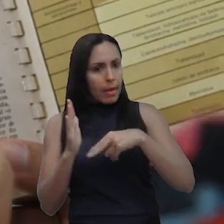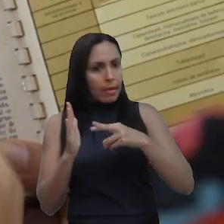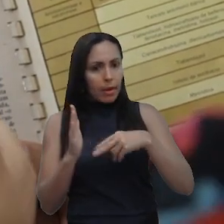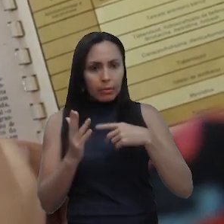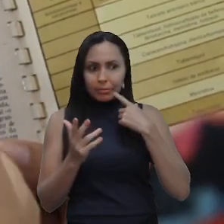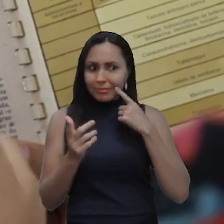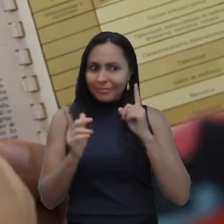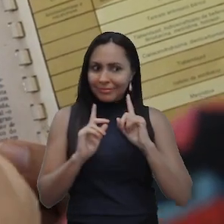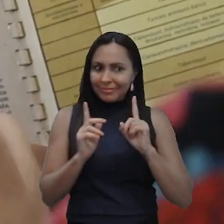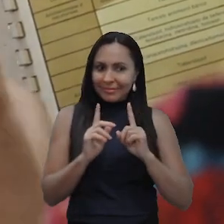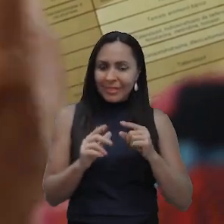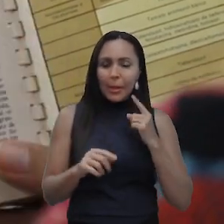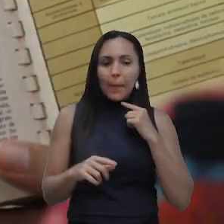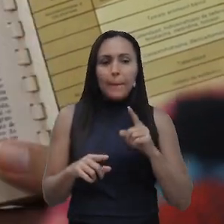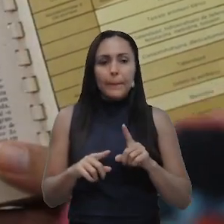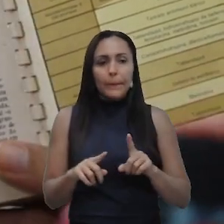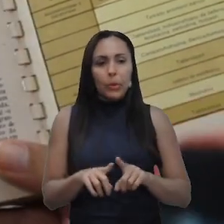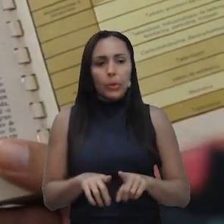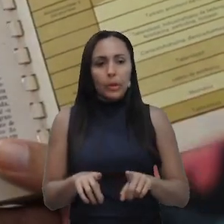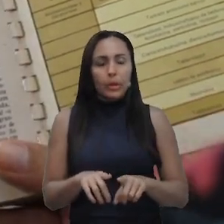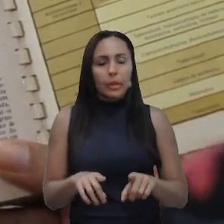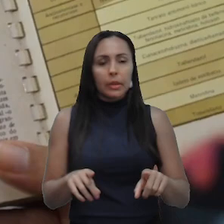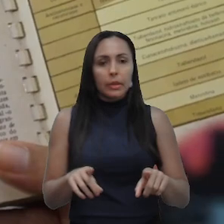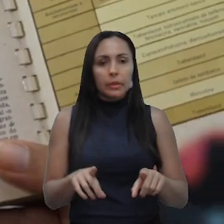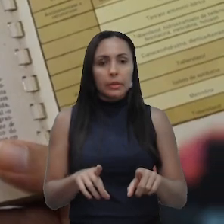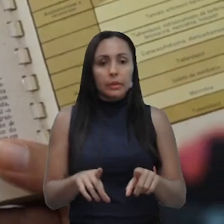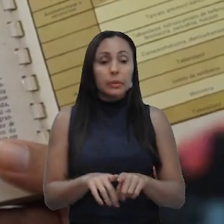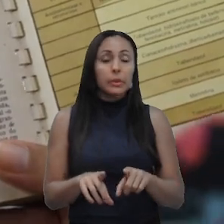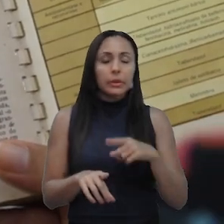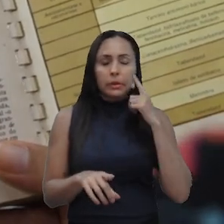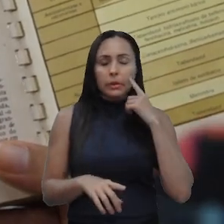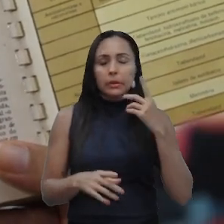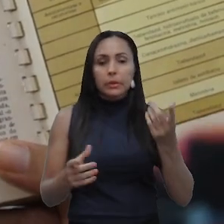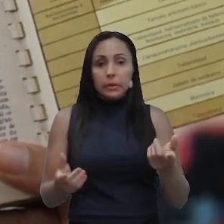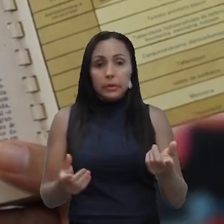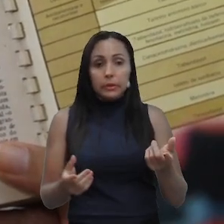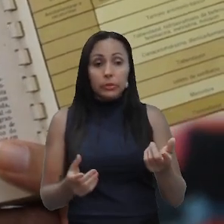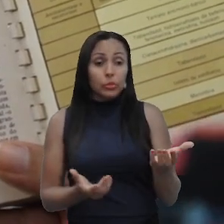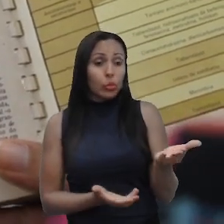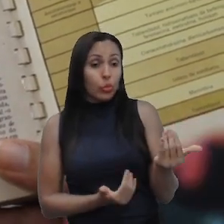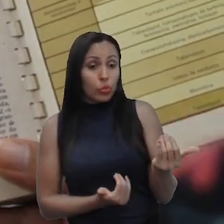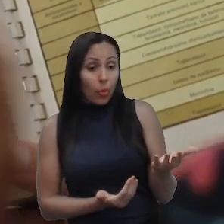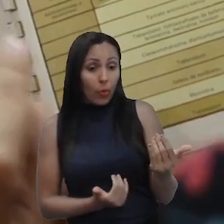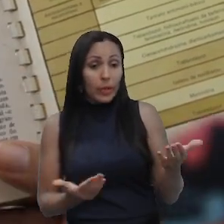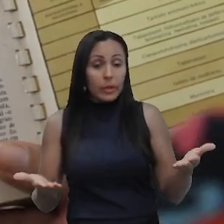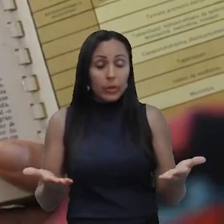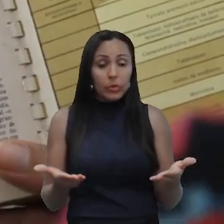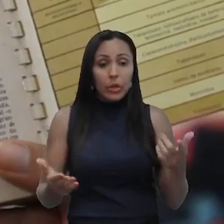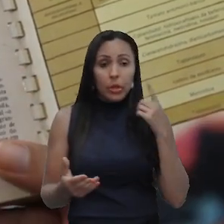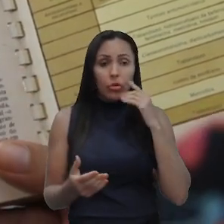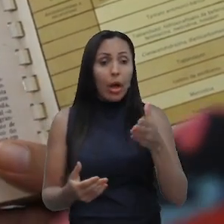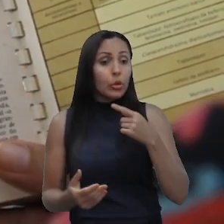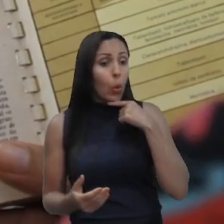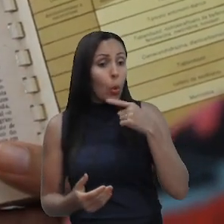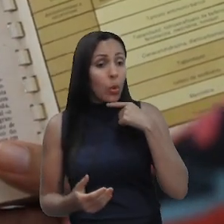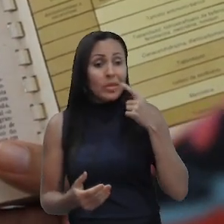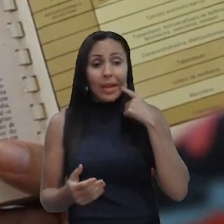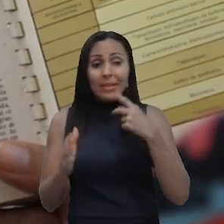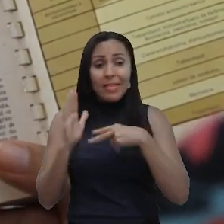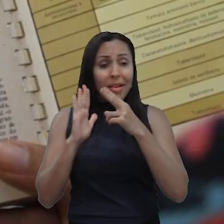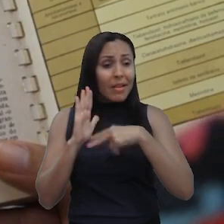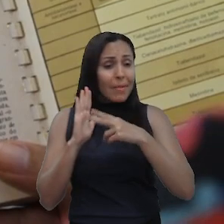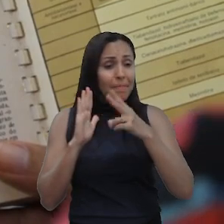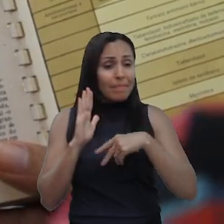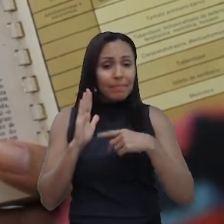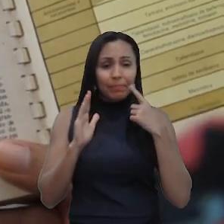consigo ler porque eu sou ainda boa dos olhos. Mas jovenzinhos já não conseguem ler. Então, a gente tem